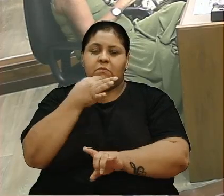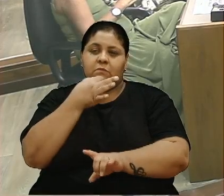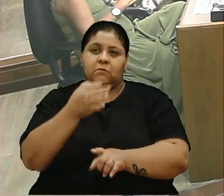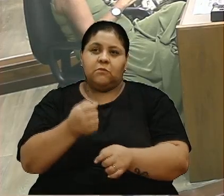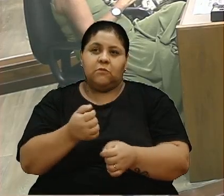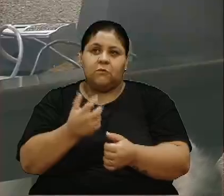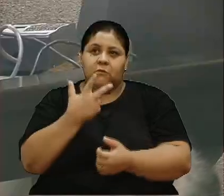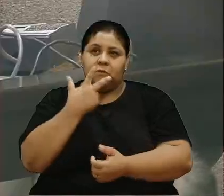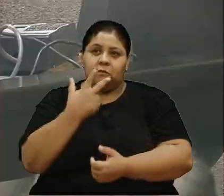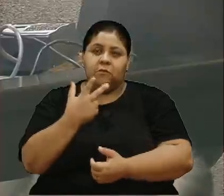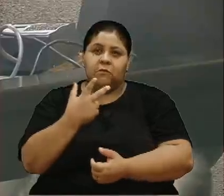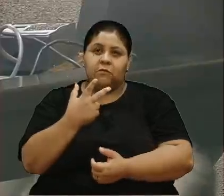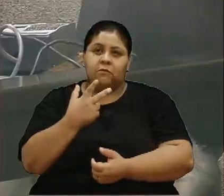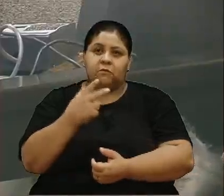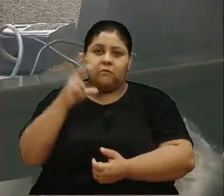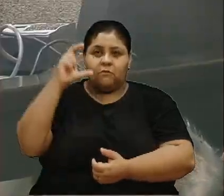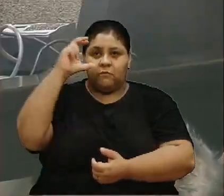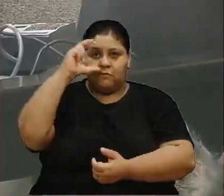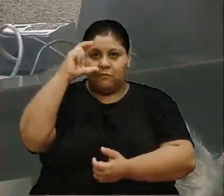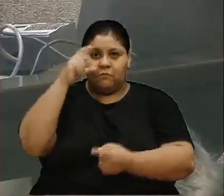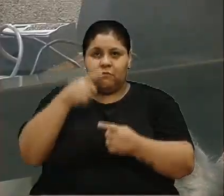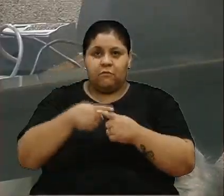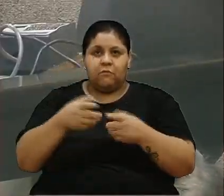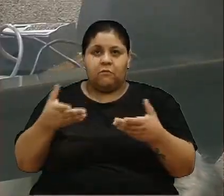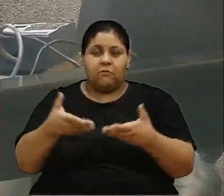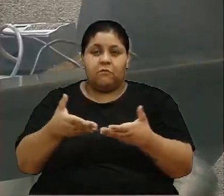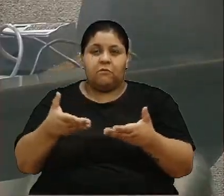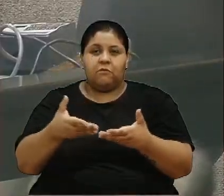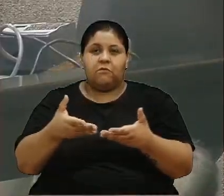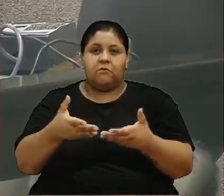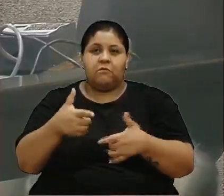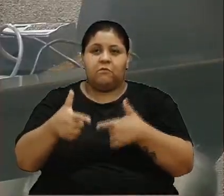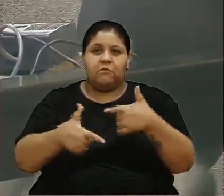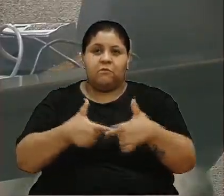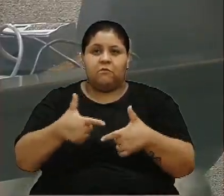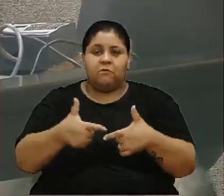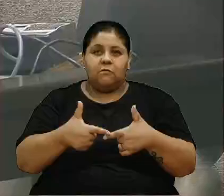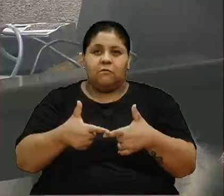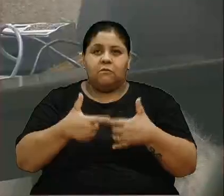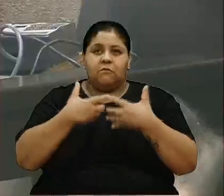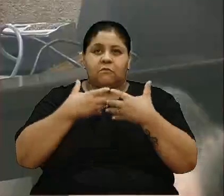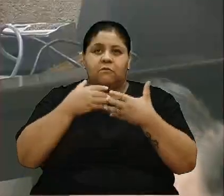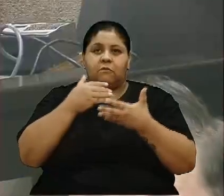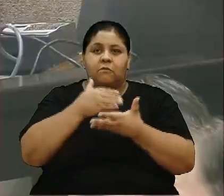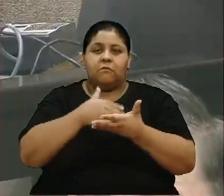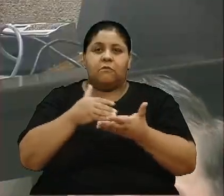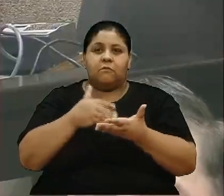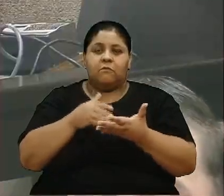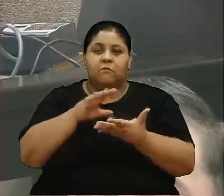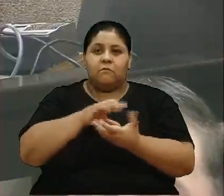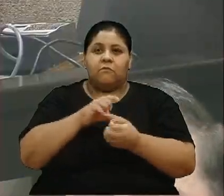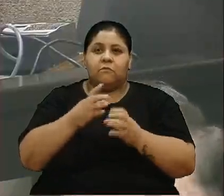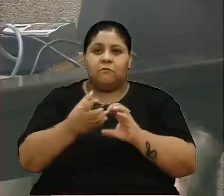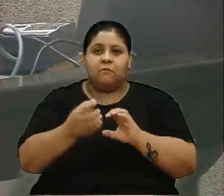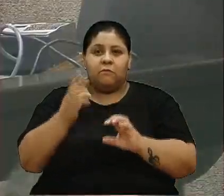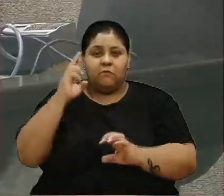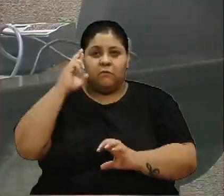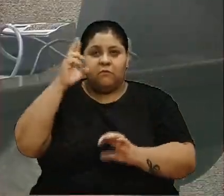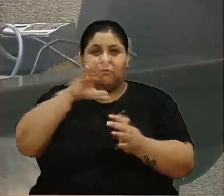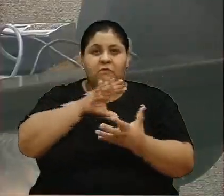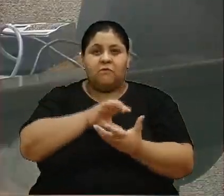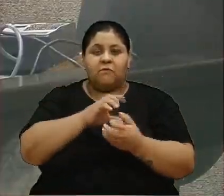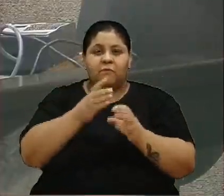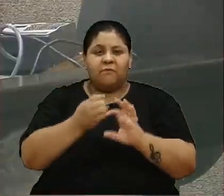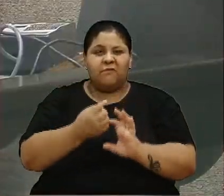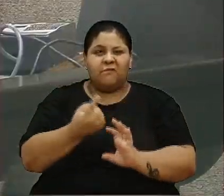a da Sandra, por eu também já ter trabalhado na Secretaria da Cultura como diretora de Arte e Cultura Popular, lá